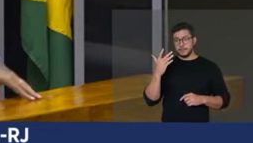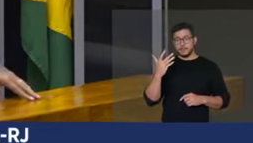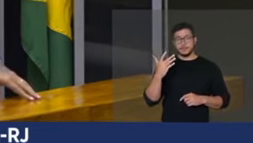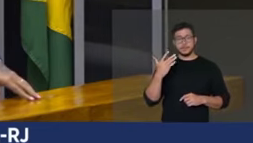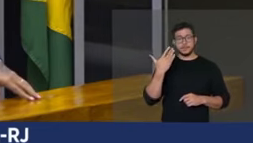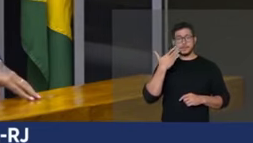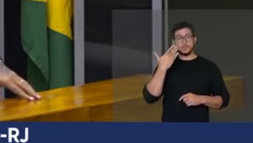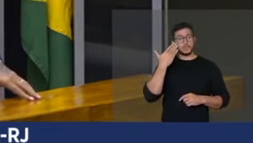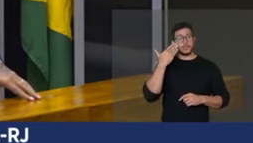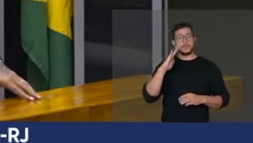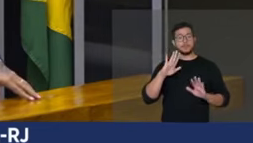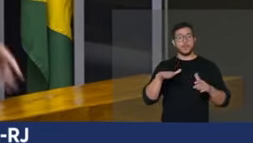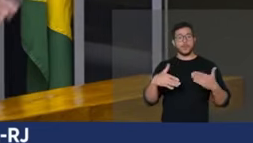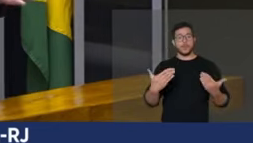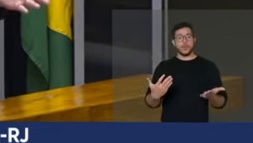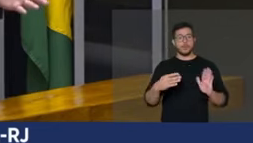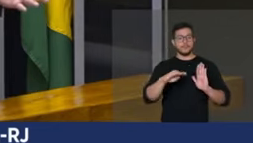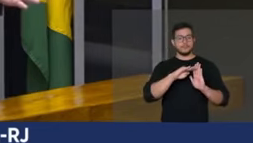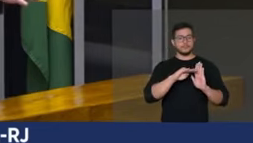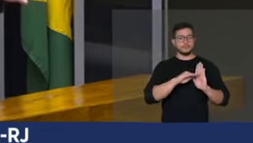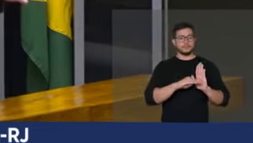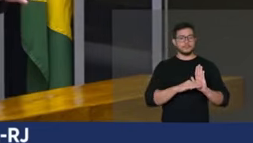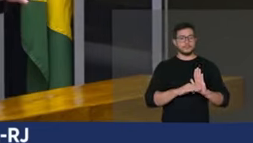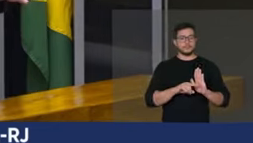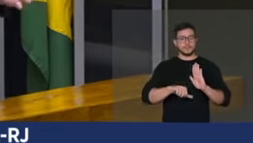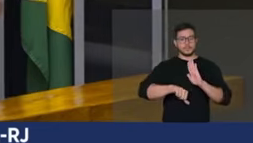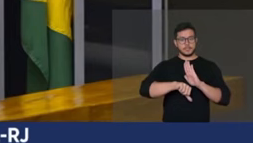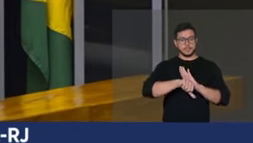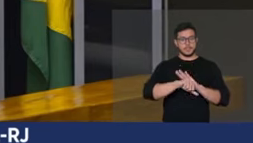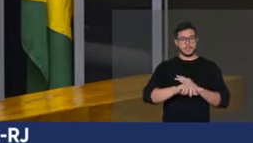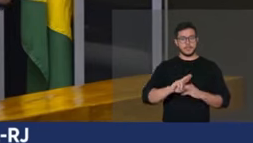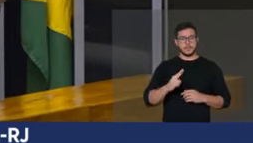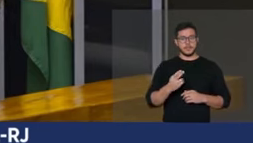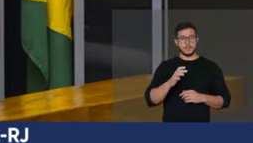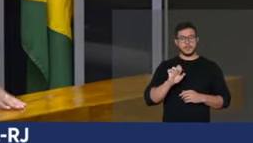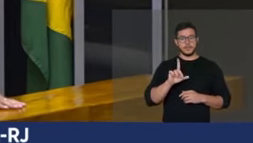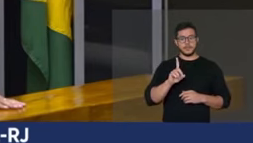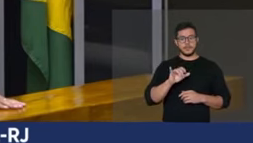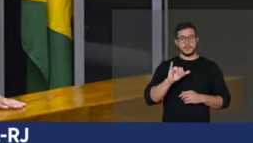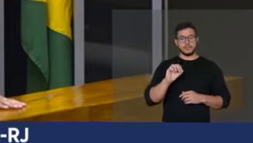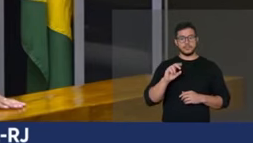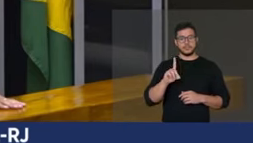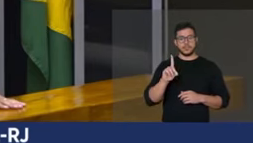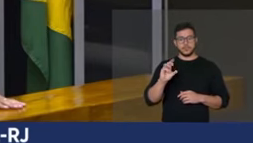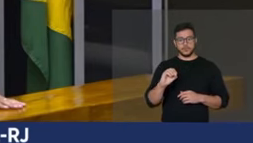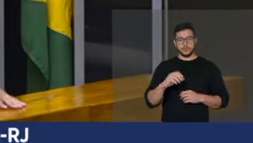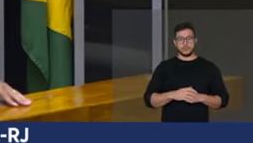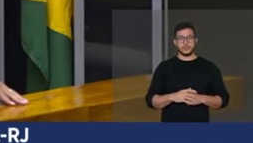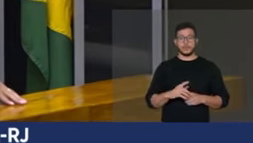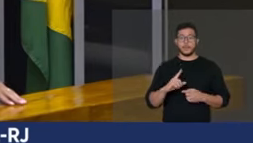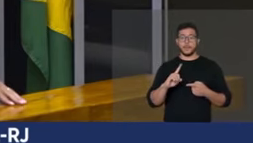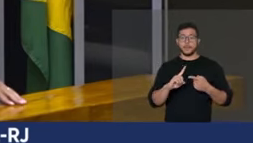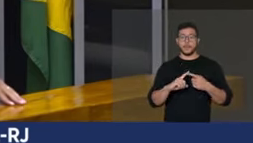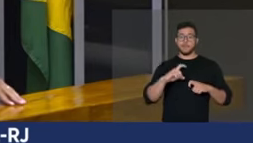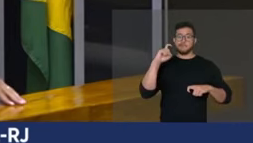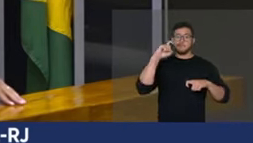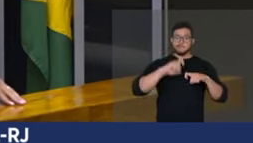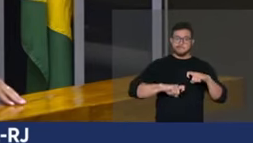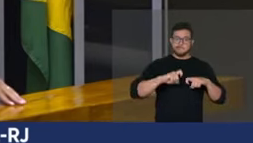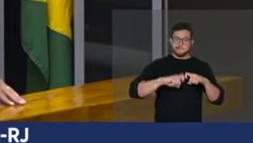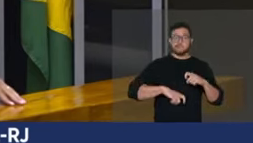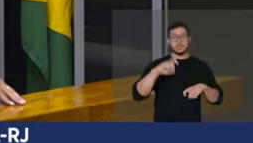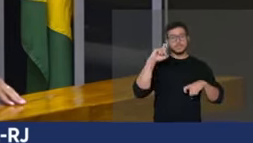crimes hediondos. Crimes hediondos, por exemplo, tem o estupro, estupro de vulnerável,